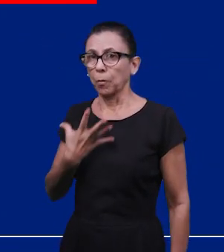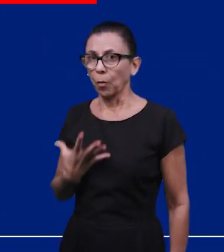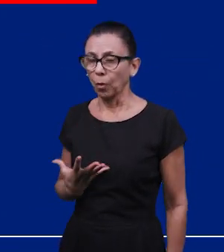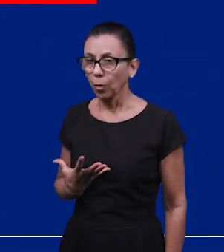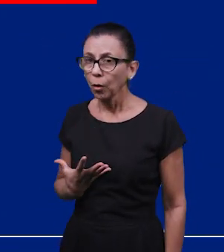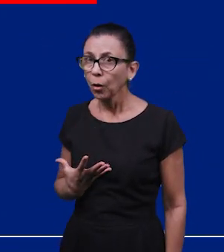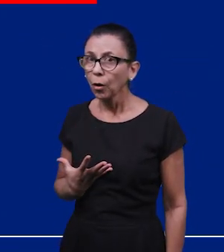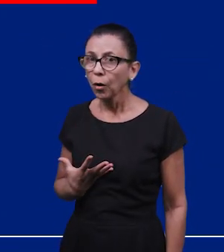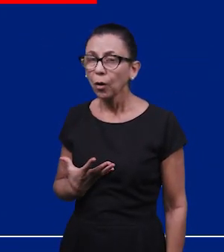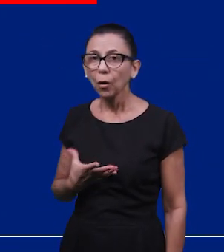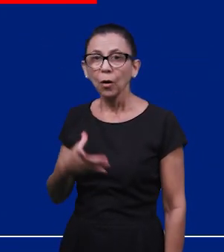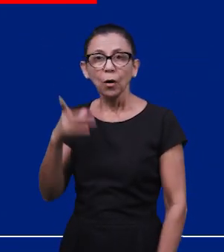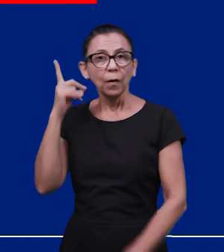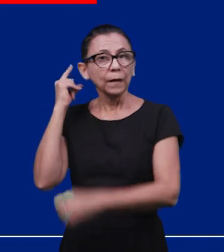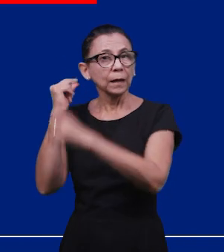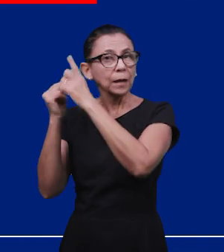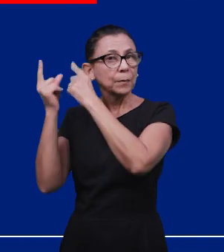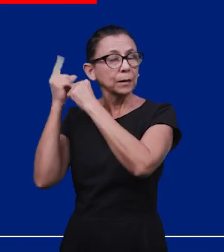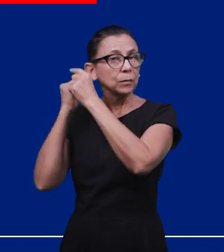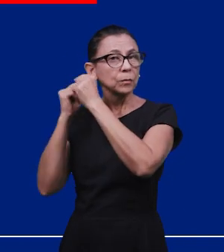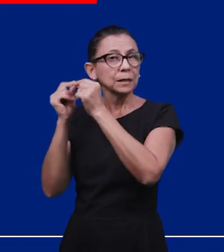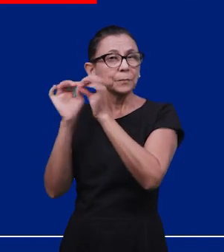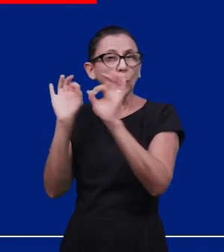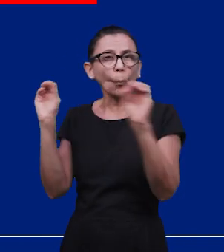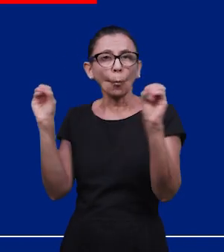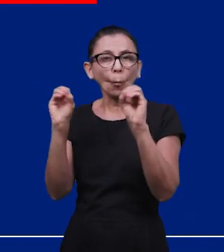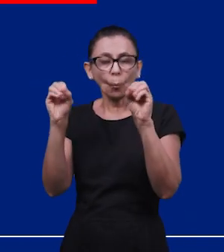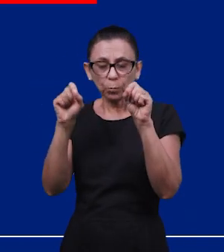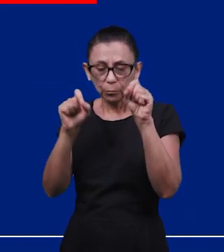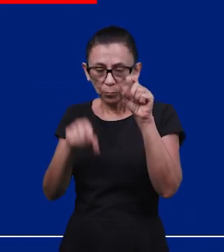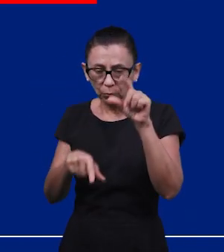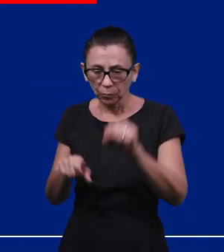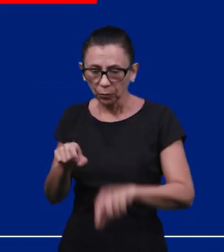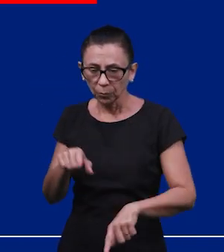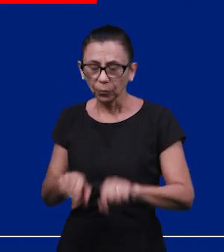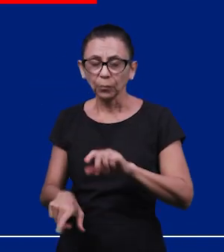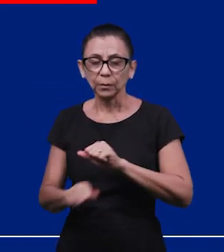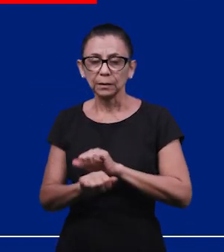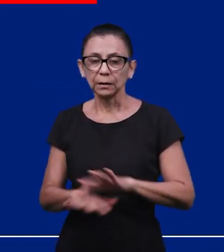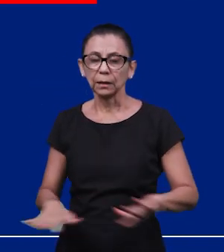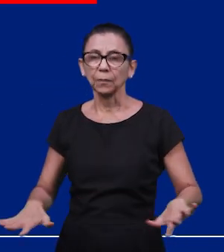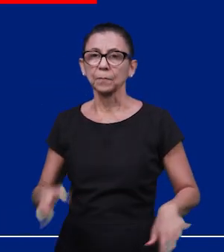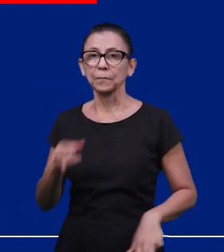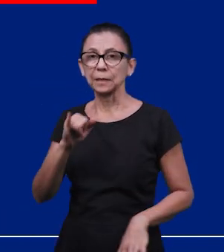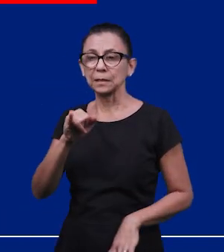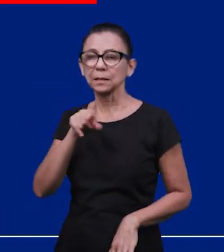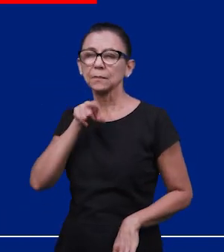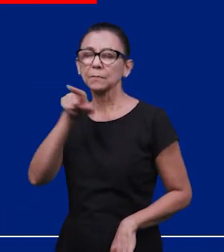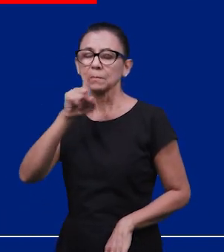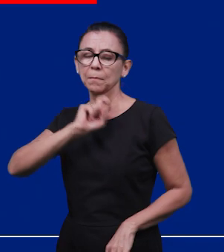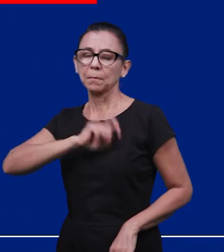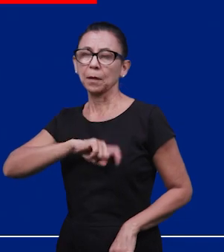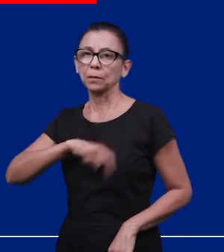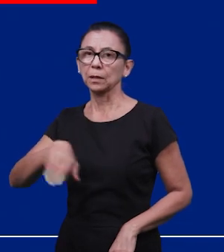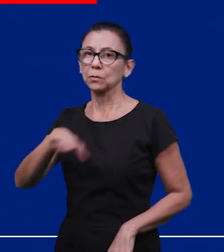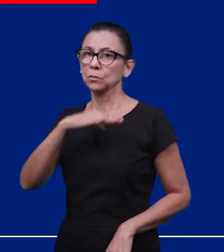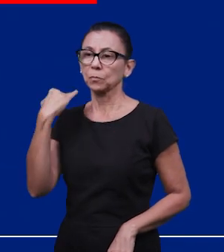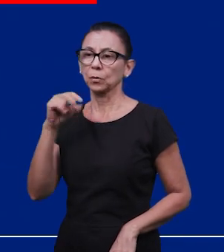texto que fala sobre esse momento. Primeiro livro dos Reis, capítulo 1, verso 52, diz assim: E disse